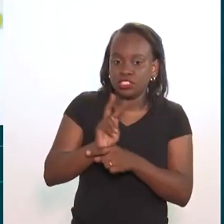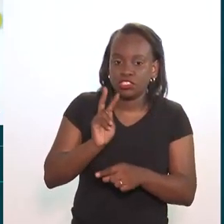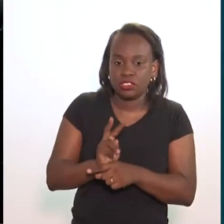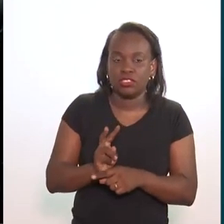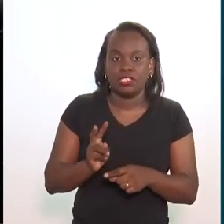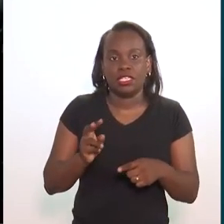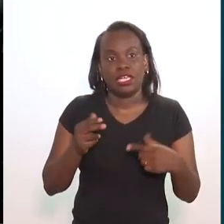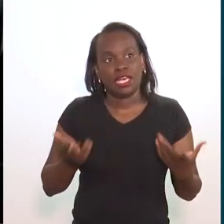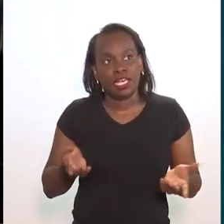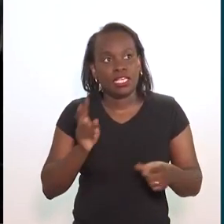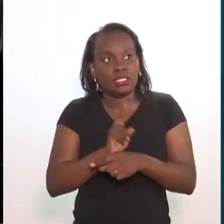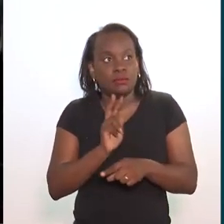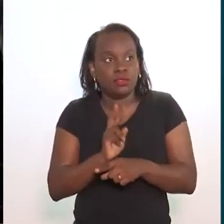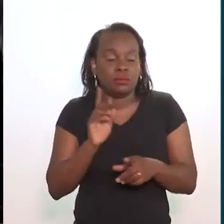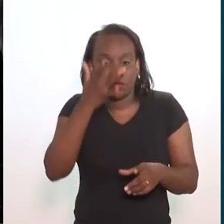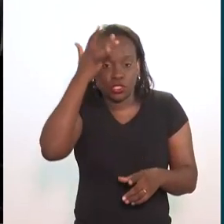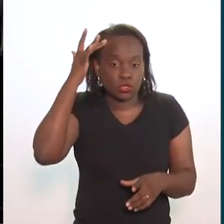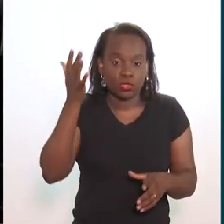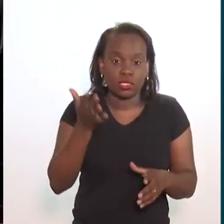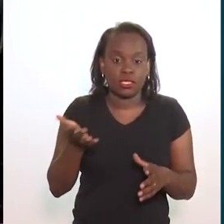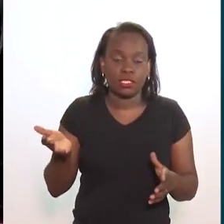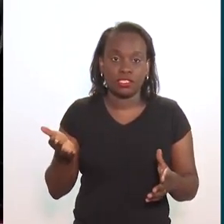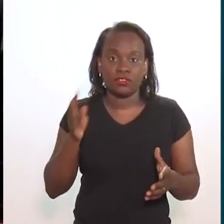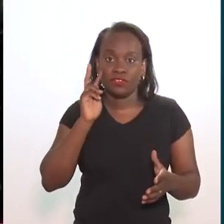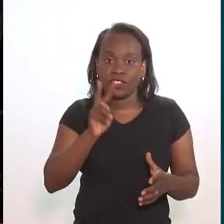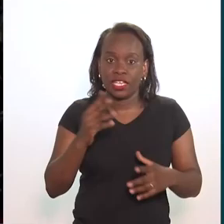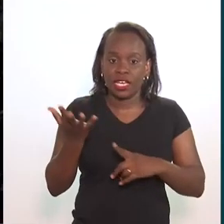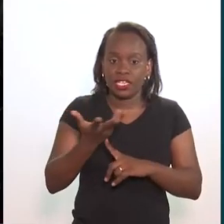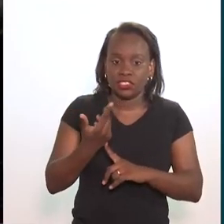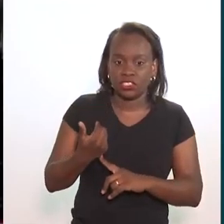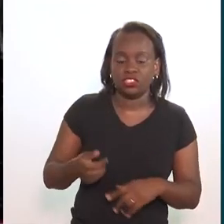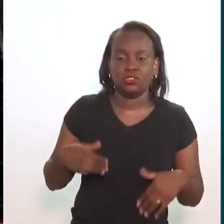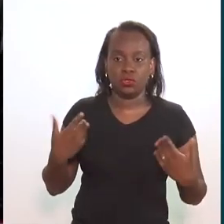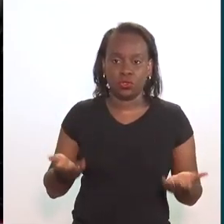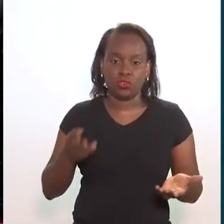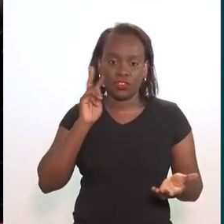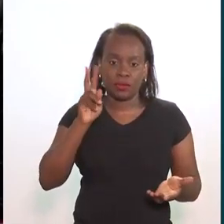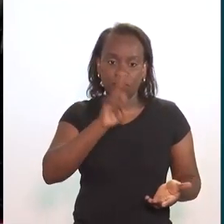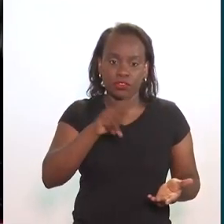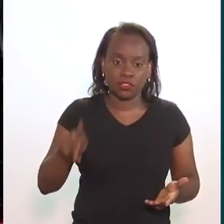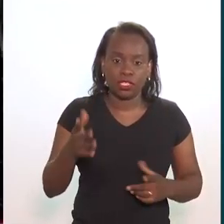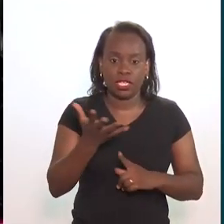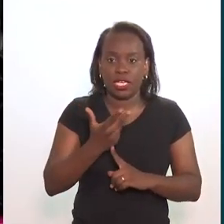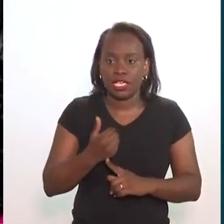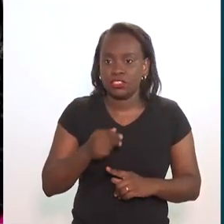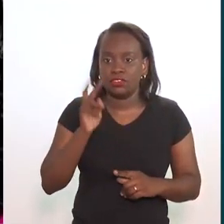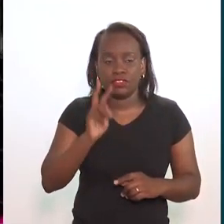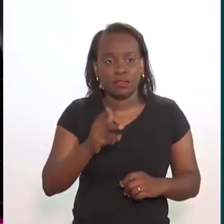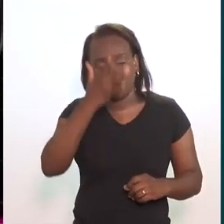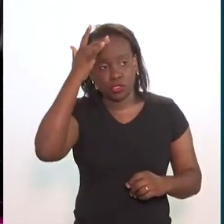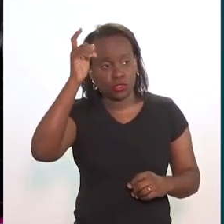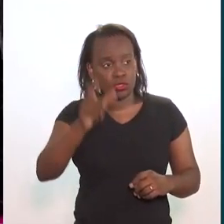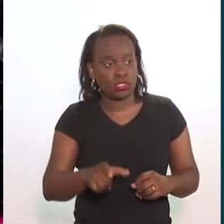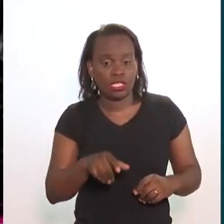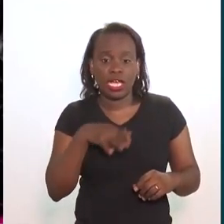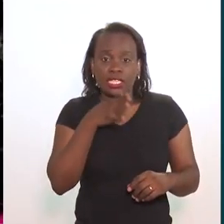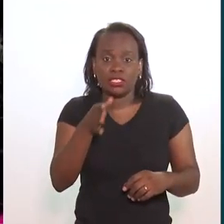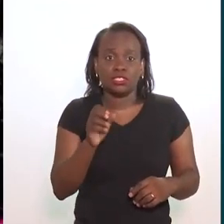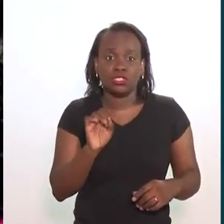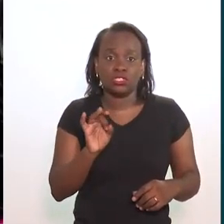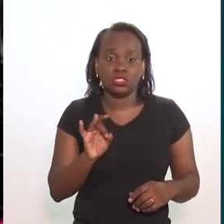simbólico. Simbolicamente, as pessoas veem um artista ou um professor de arte como isso, como uma pessoa que